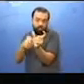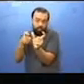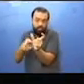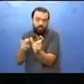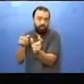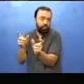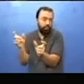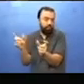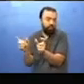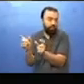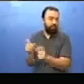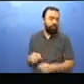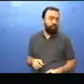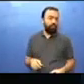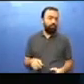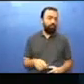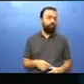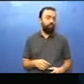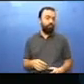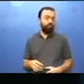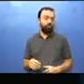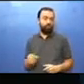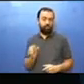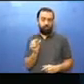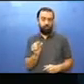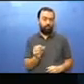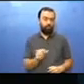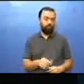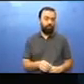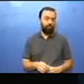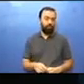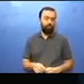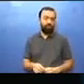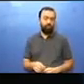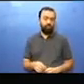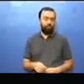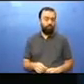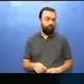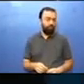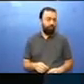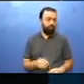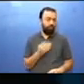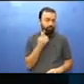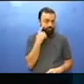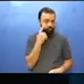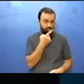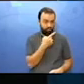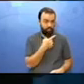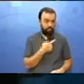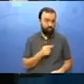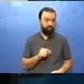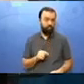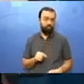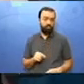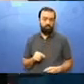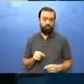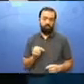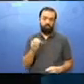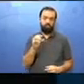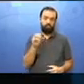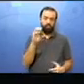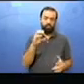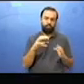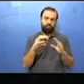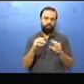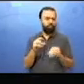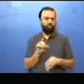espaço e aqui tem outro espaço. São espacinhos imaginários. Quando nós estamos escrevendo, olhem aqui na parte de cima, eu não fiz essas bolinhas. A